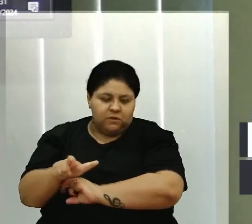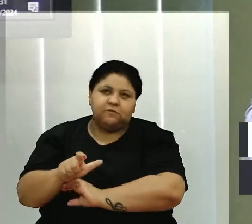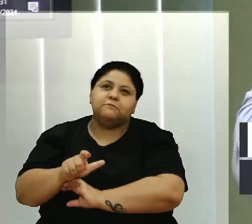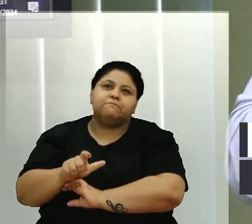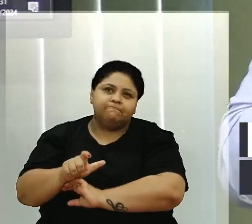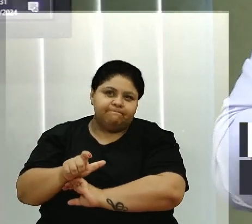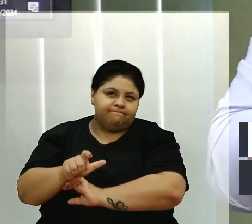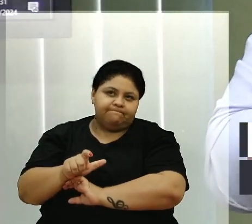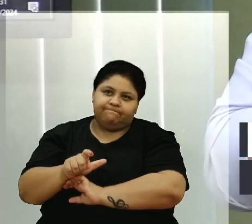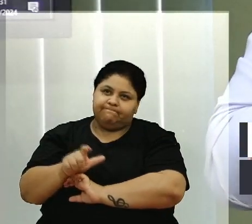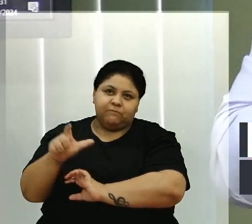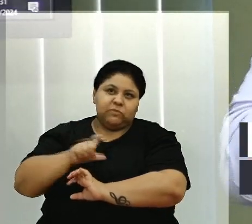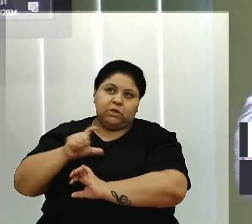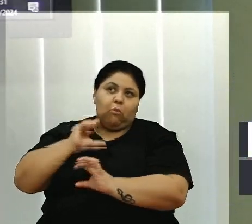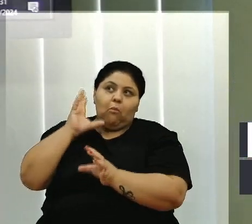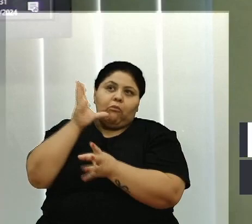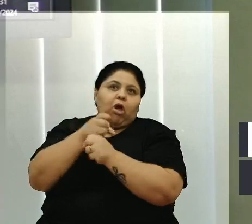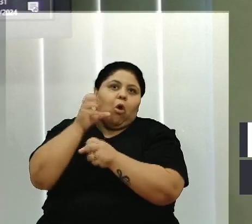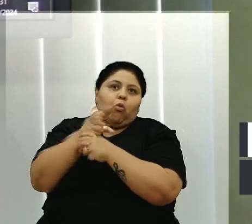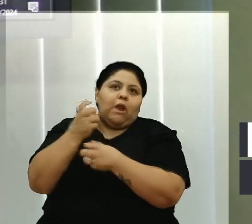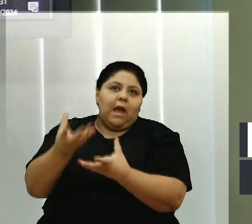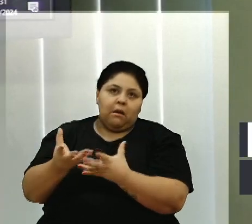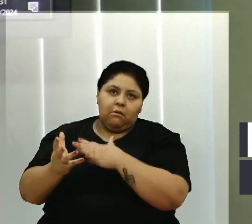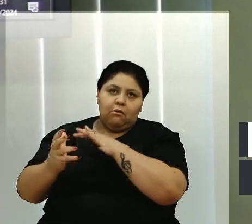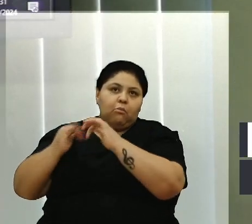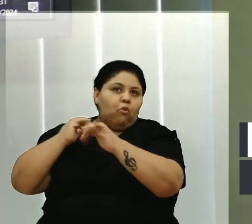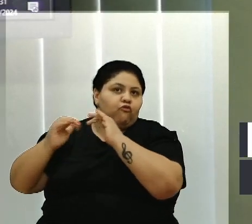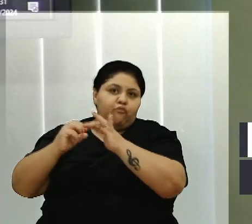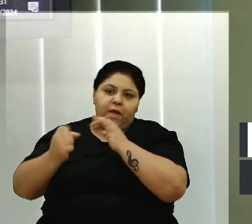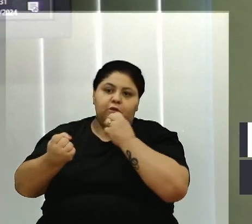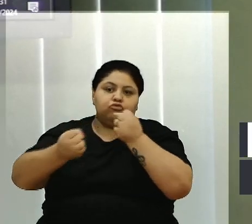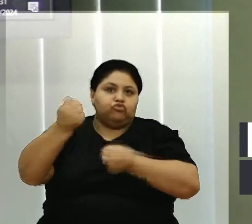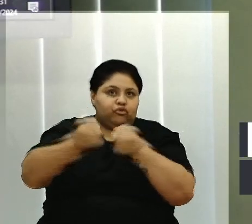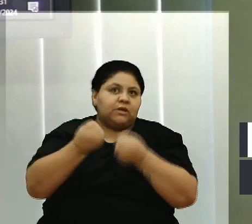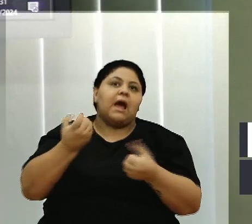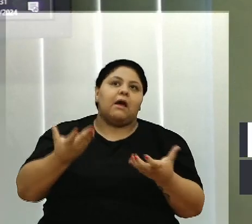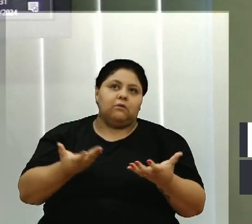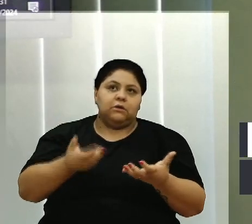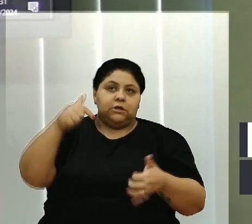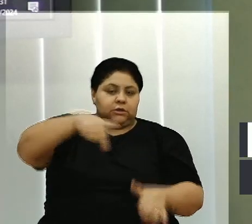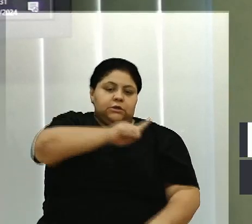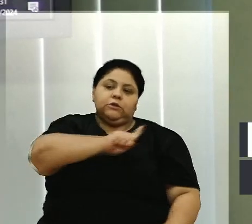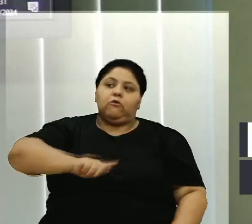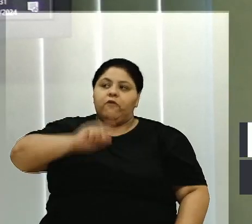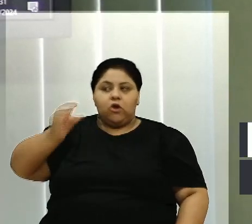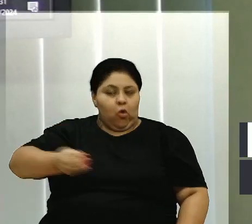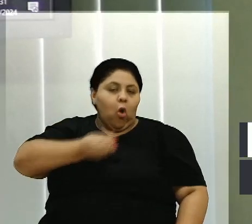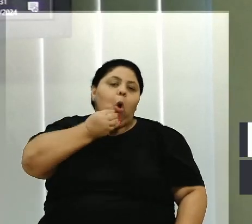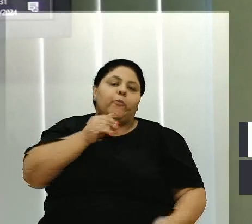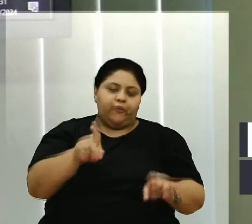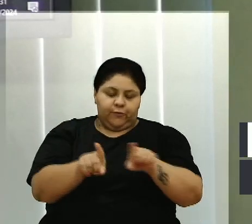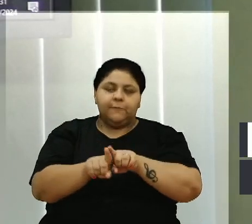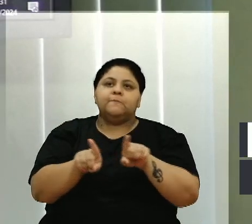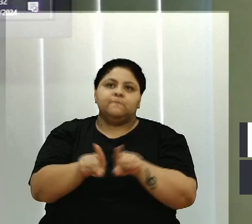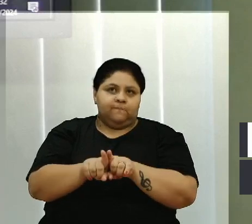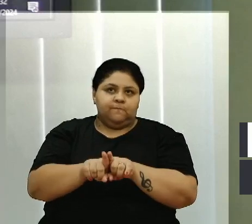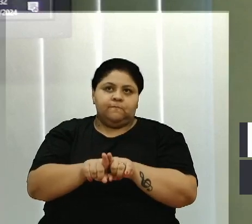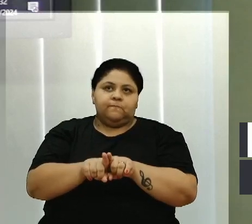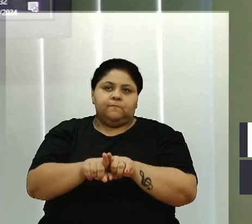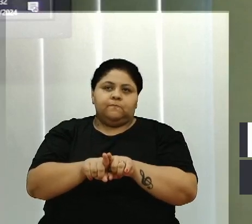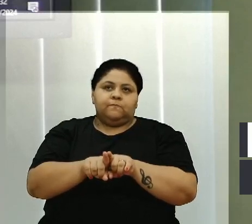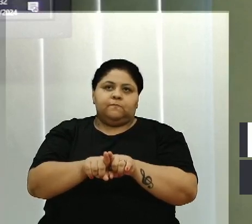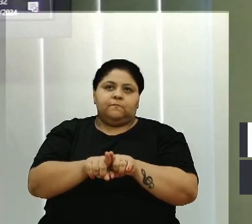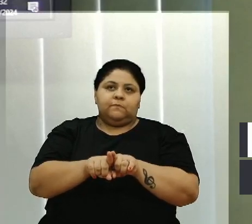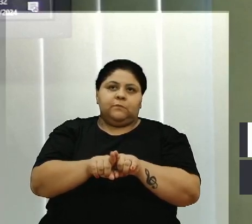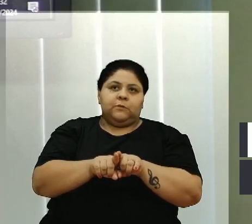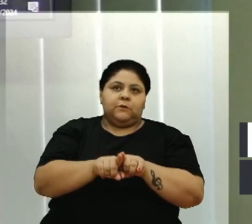é incalculável o movimento e os carros que estão por ali. E neste governo, obviamente, também, pela questão da Binário Bom